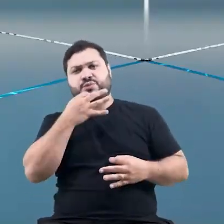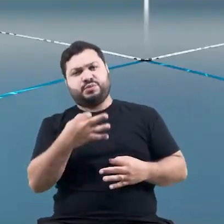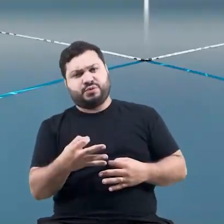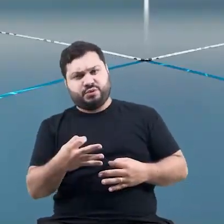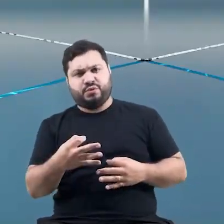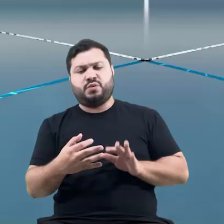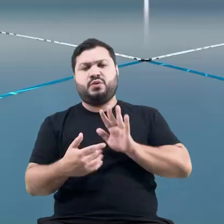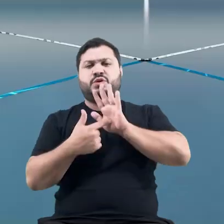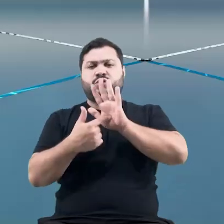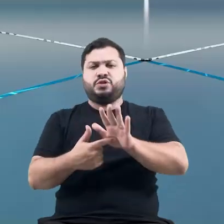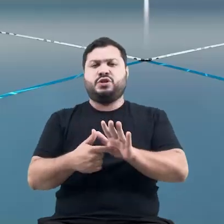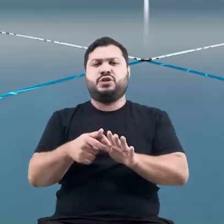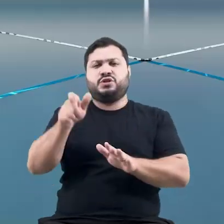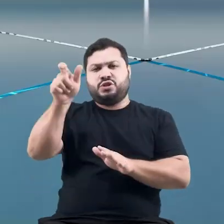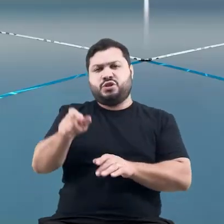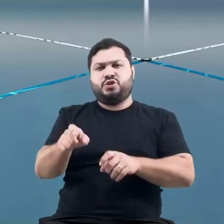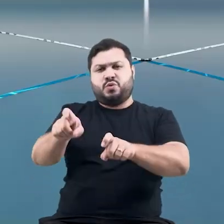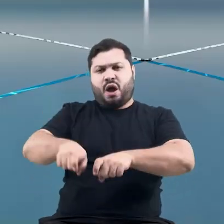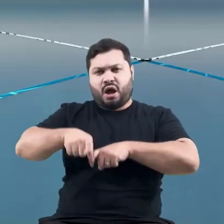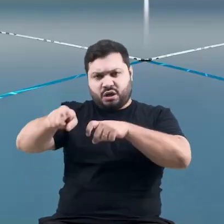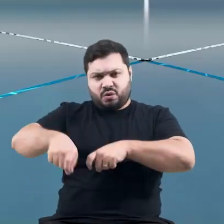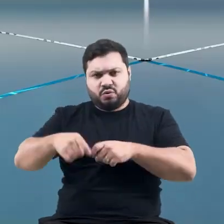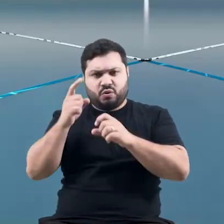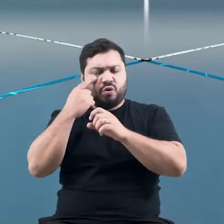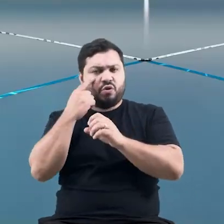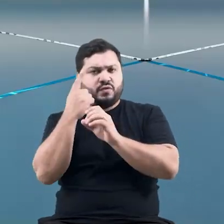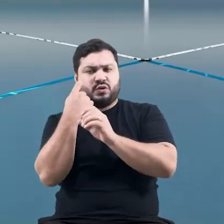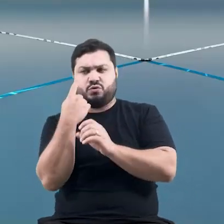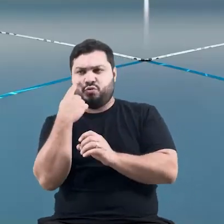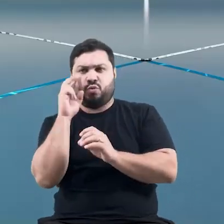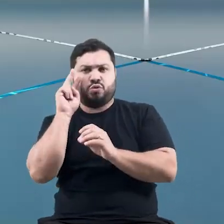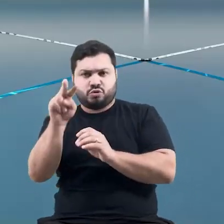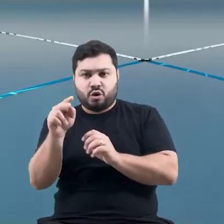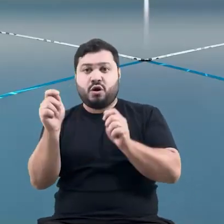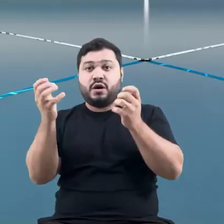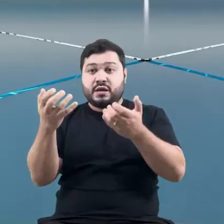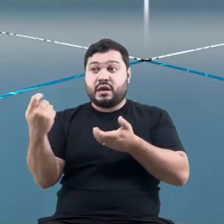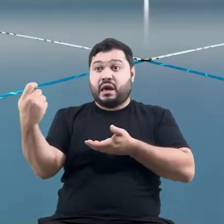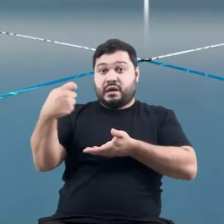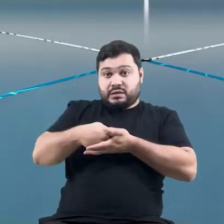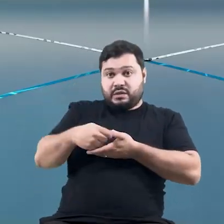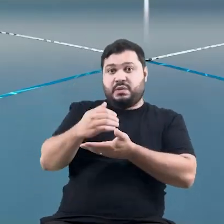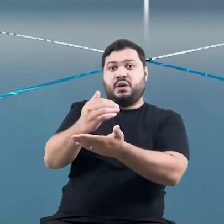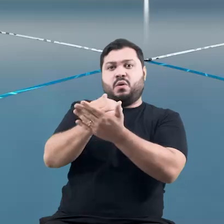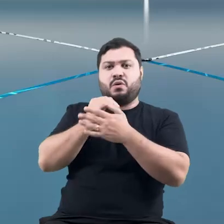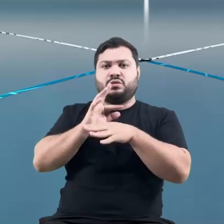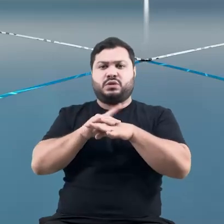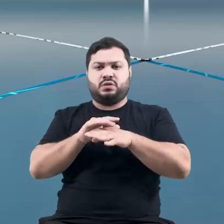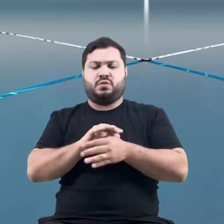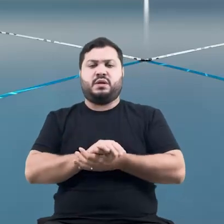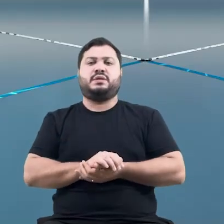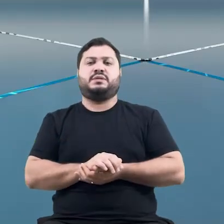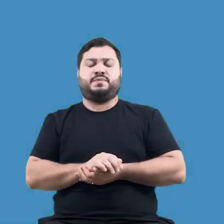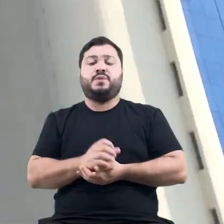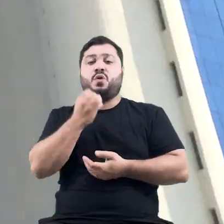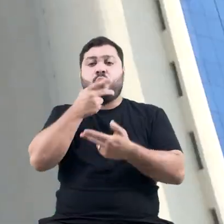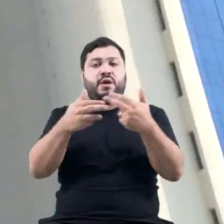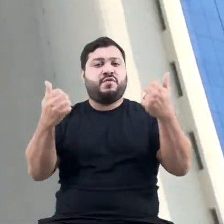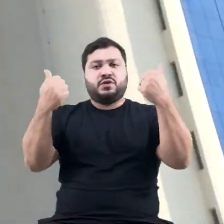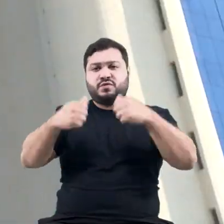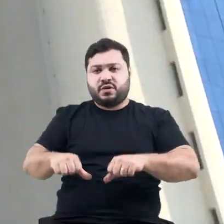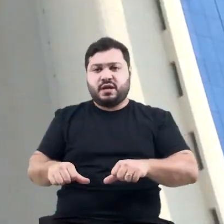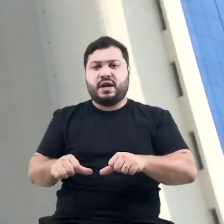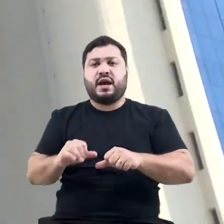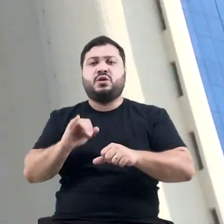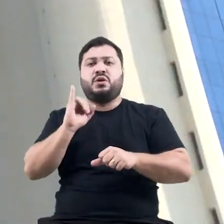Justiça se posicionou diante do caso de um agricultor com visão monocular que pretendia receber o auxílio-doença. O